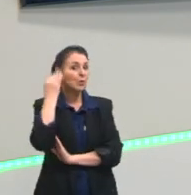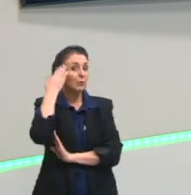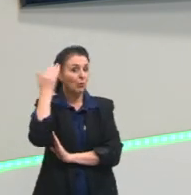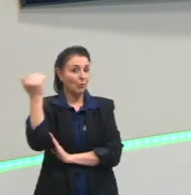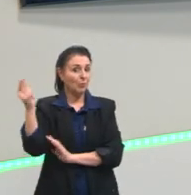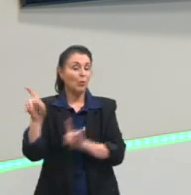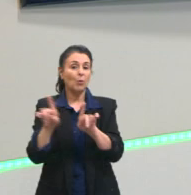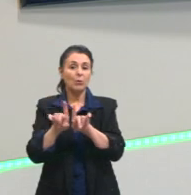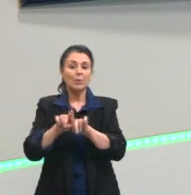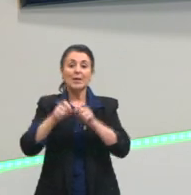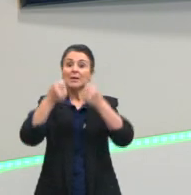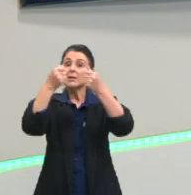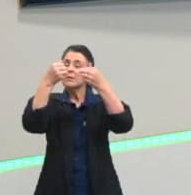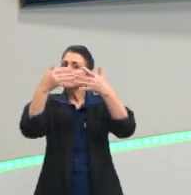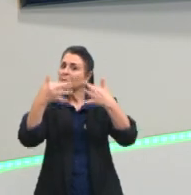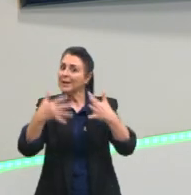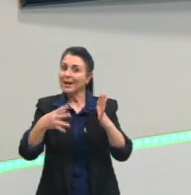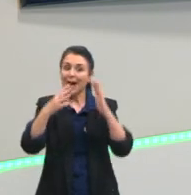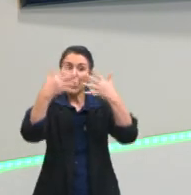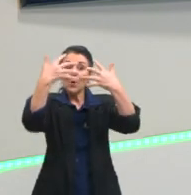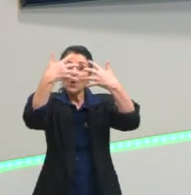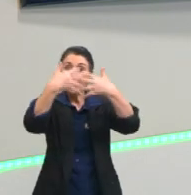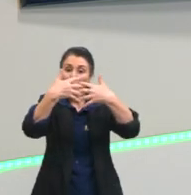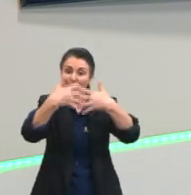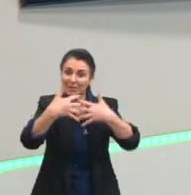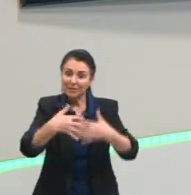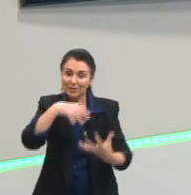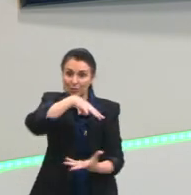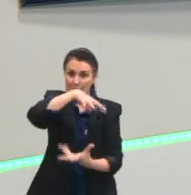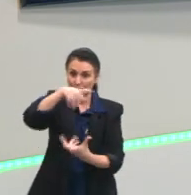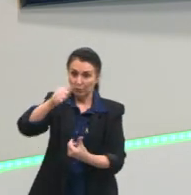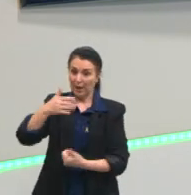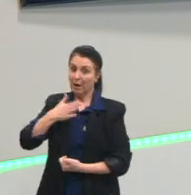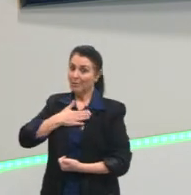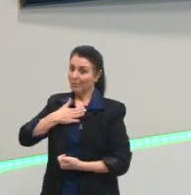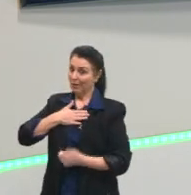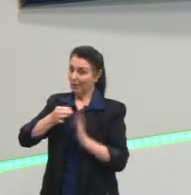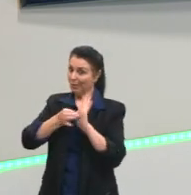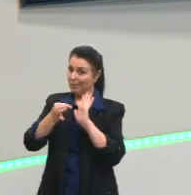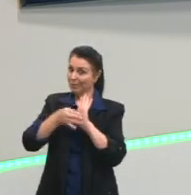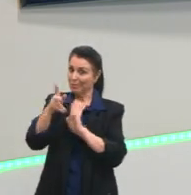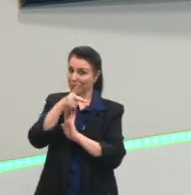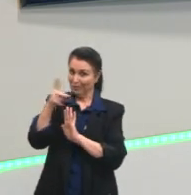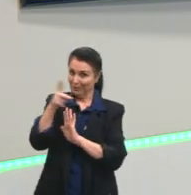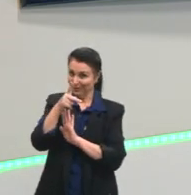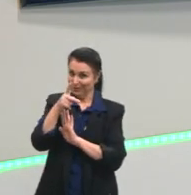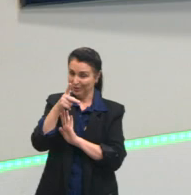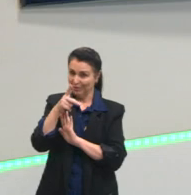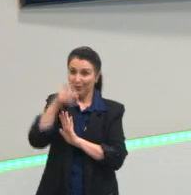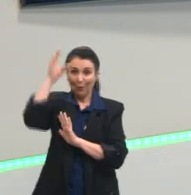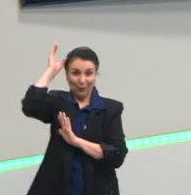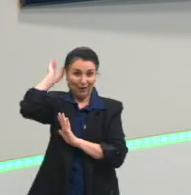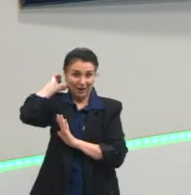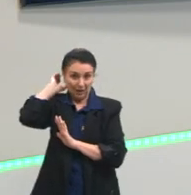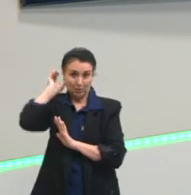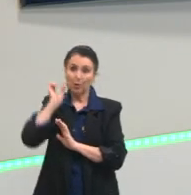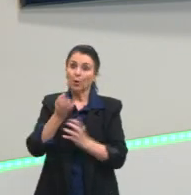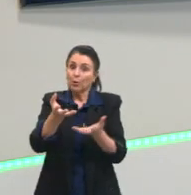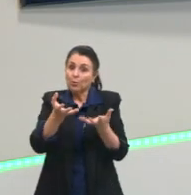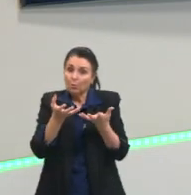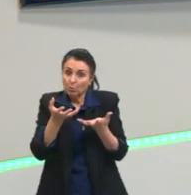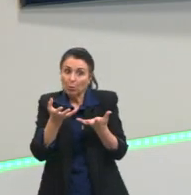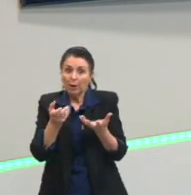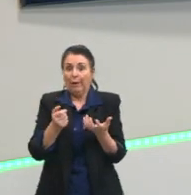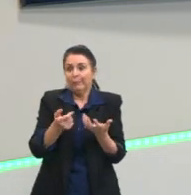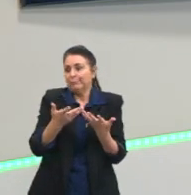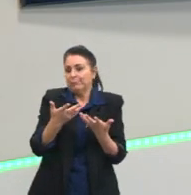explicar a complexidade do mundo hoje mas enfim é minha opinião se você tem outra opinião que a comentar que é discordar que